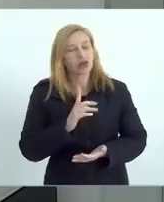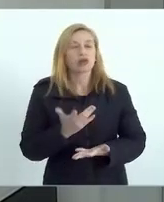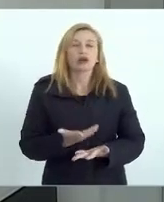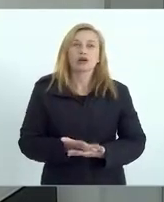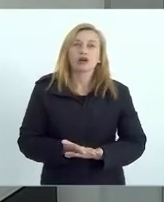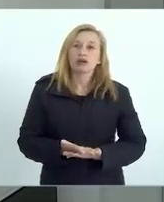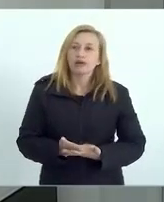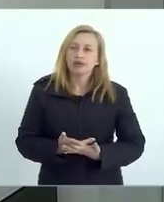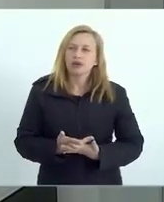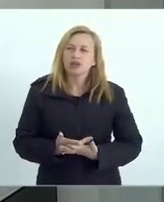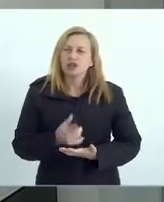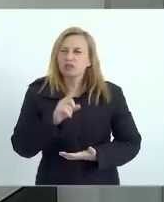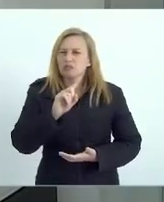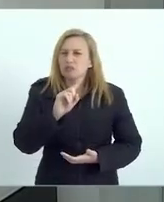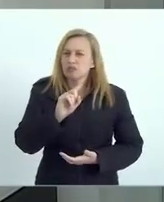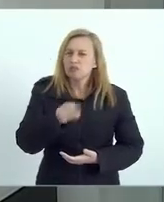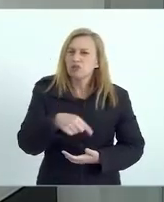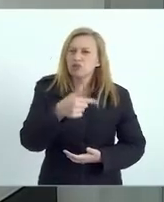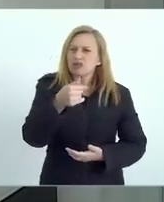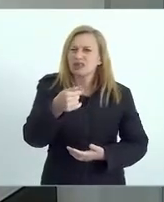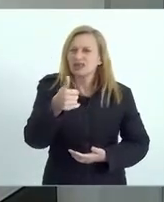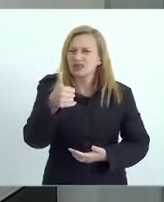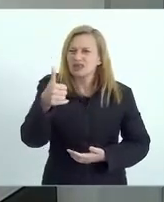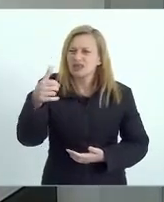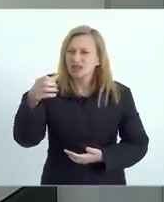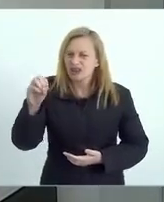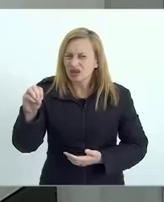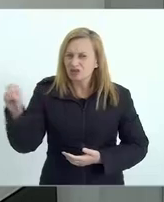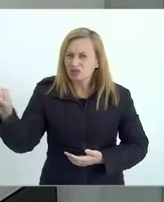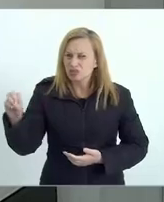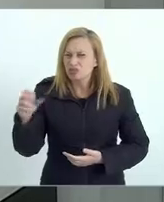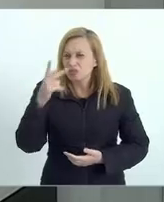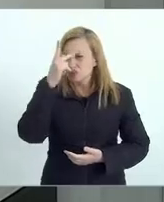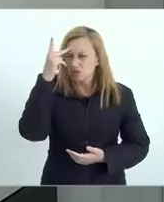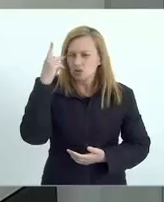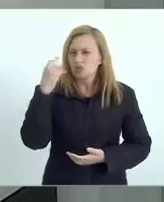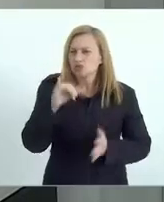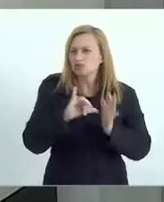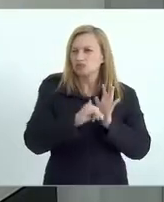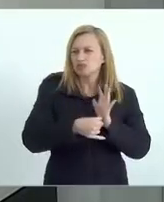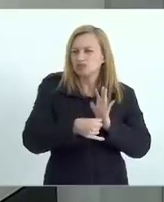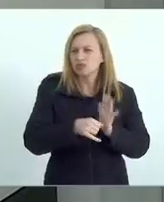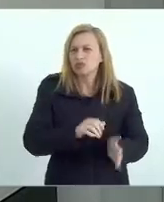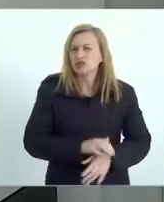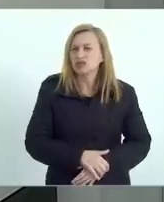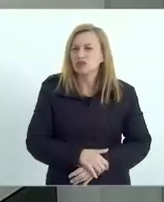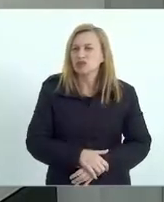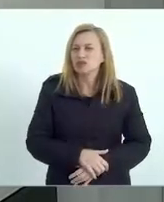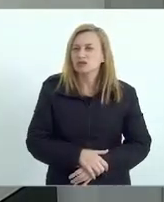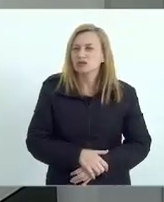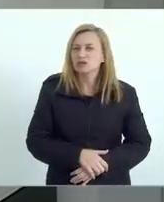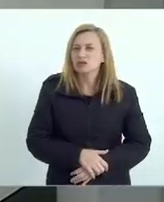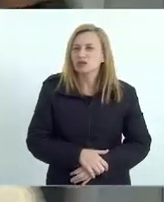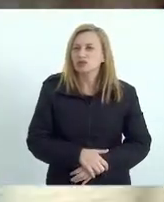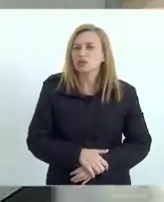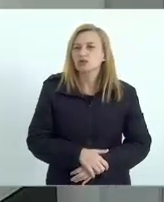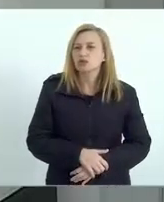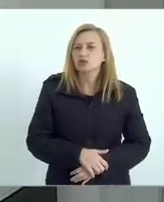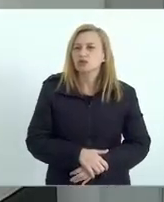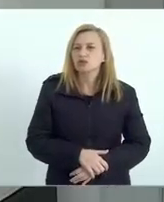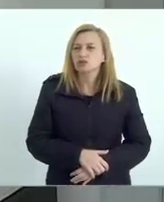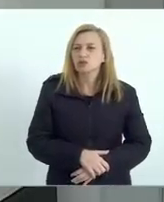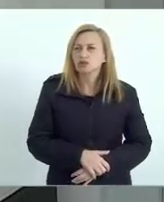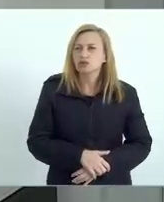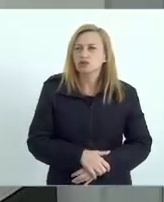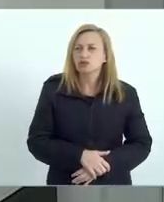são 1.700 excedentes daquele Diário Oficial sendo que quando